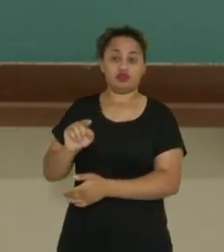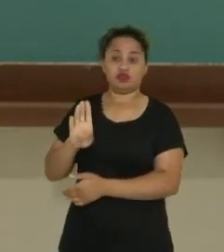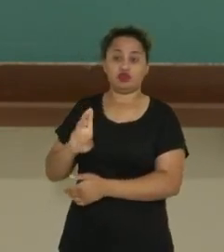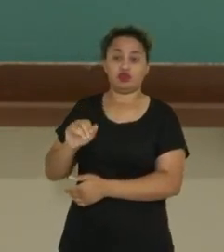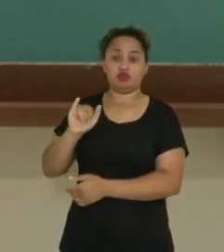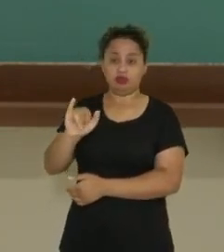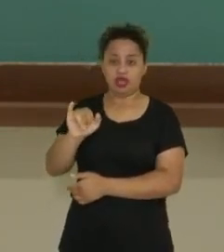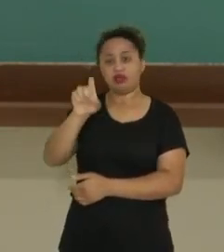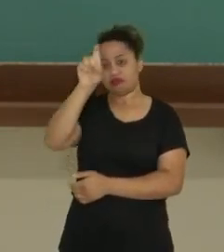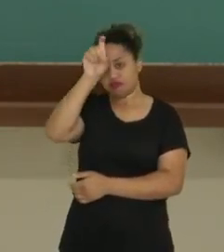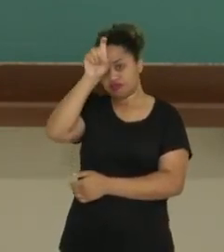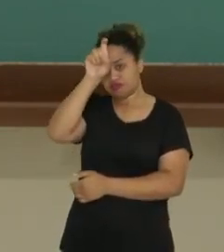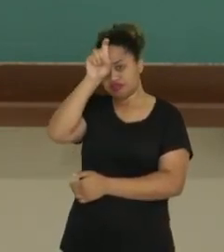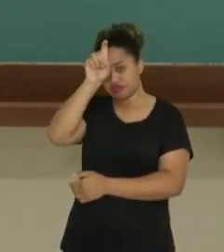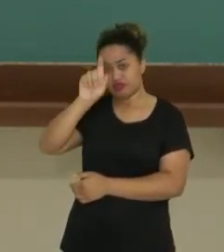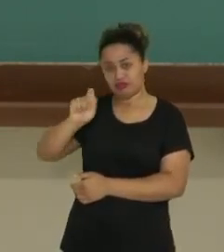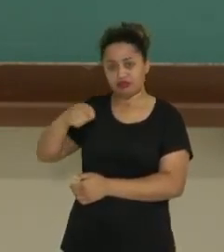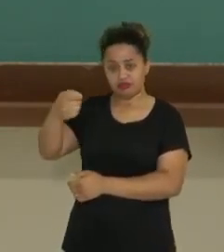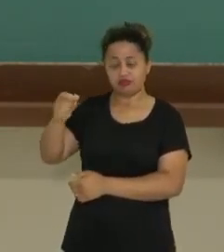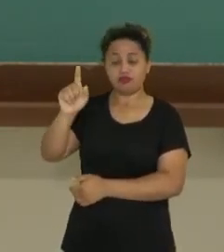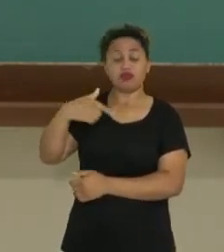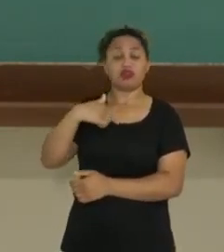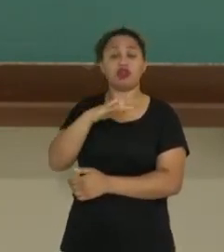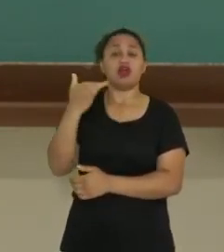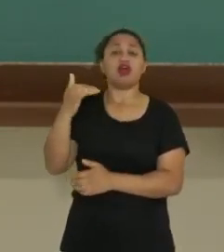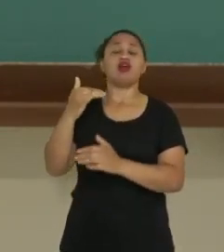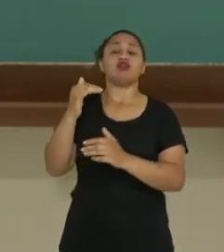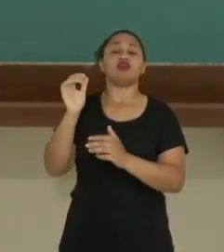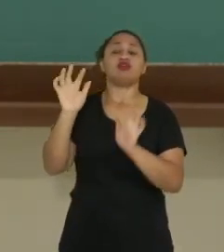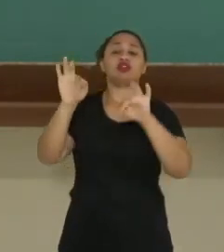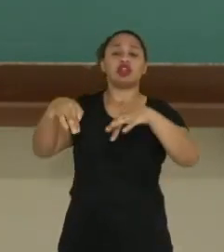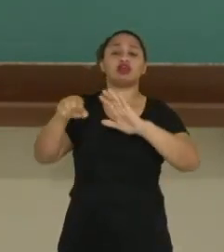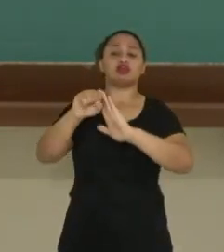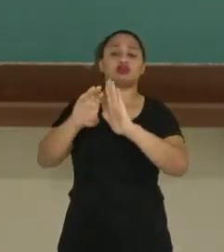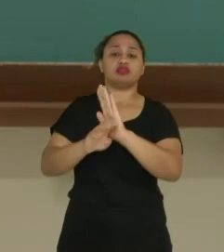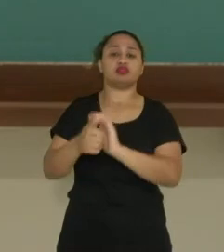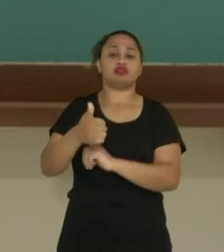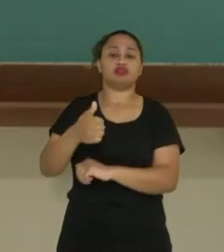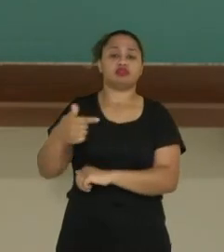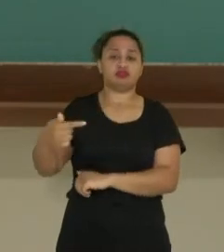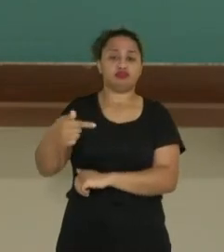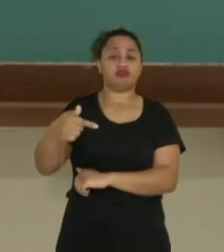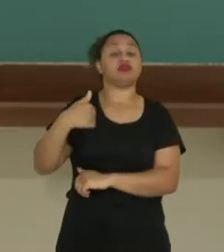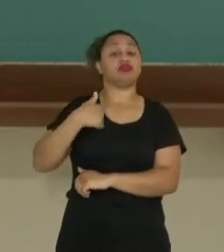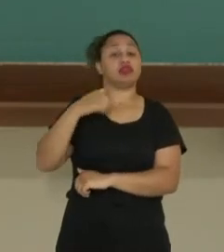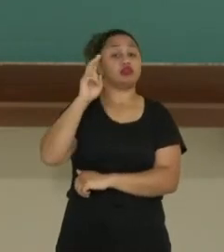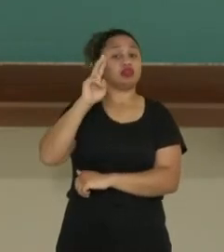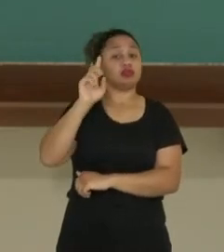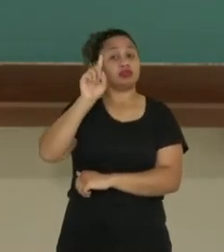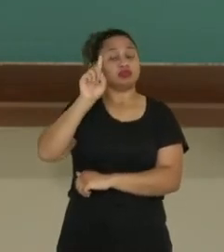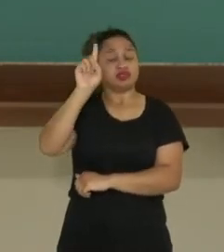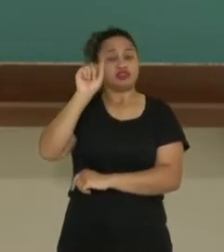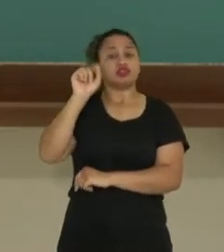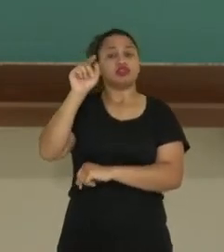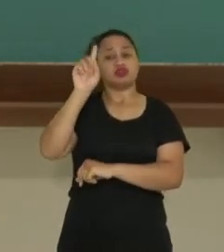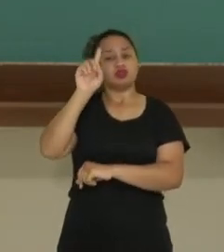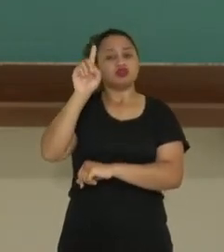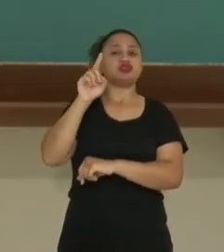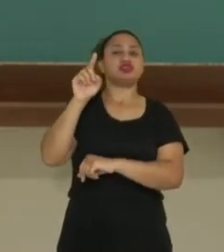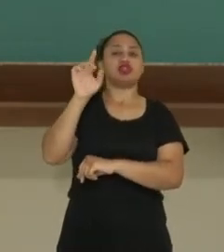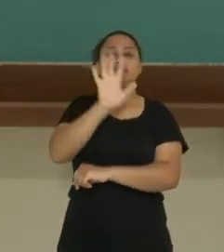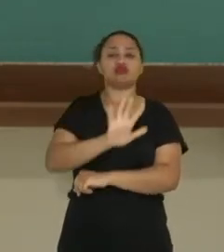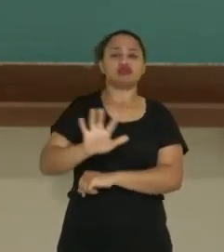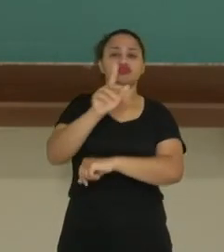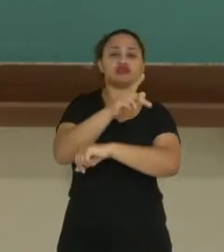no final do século XVII, então nós relembramos essa data, né, como Dia Nacional da